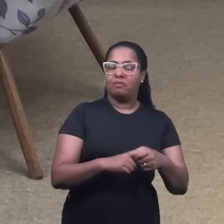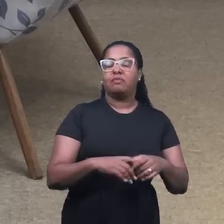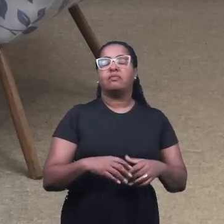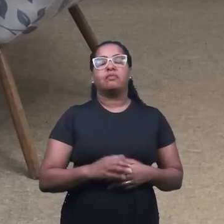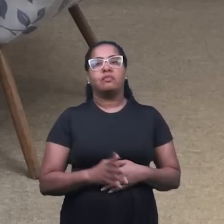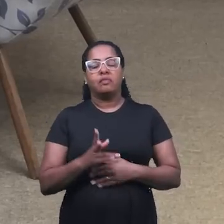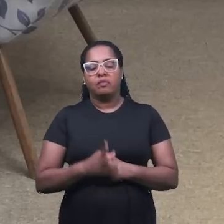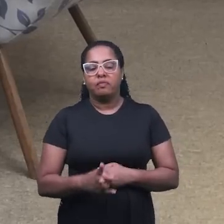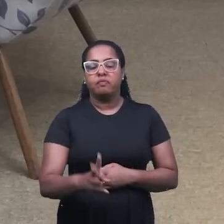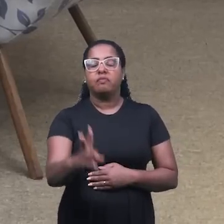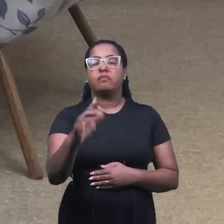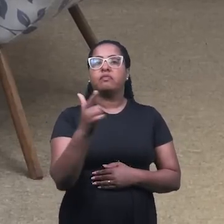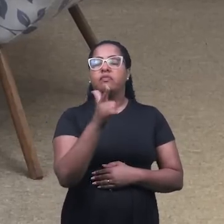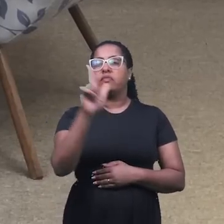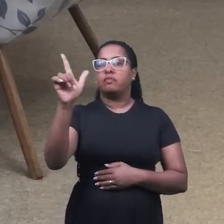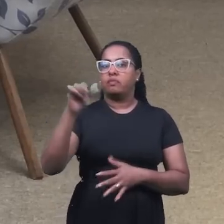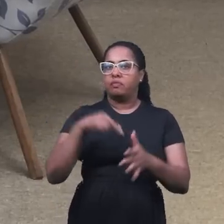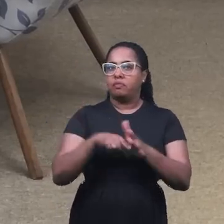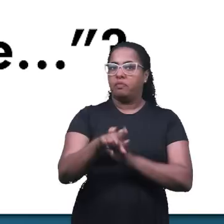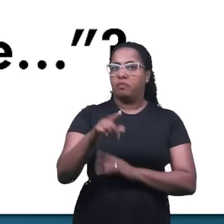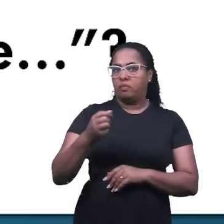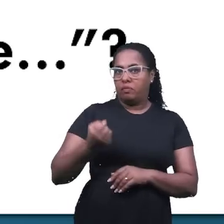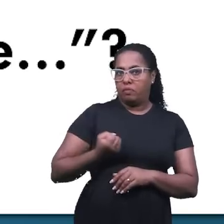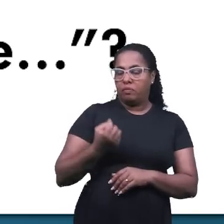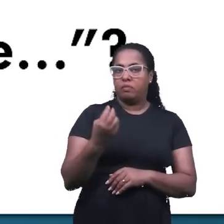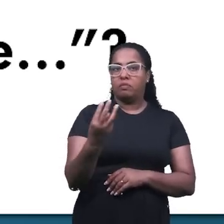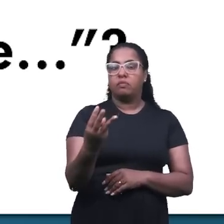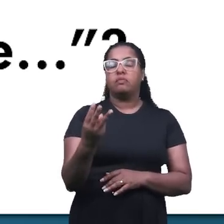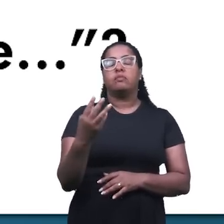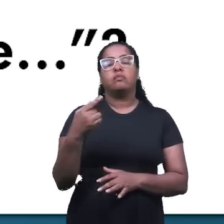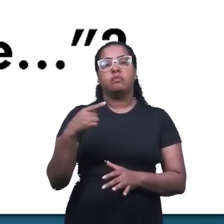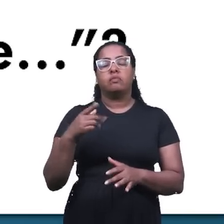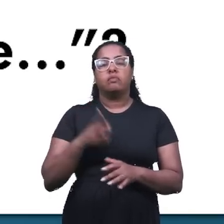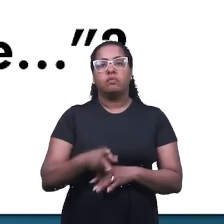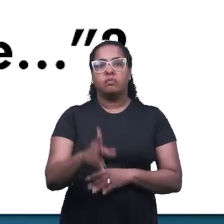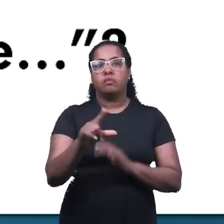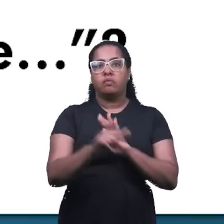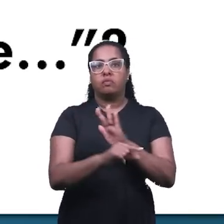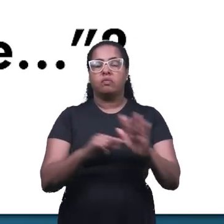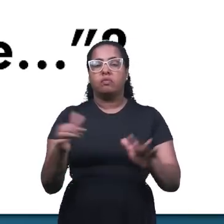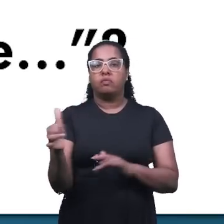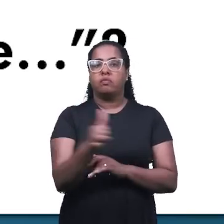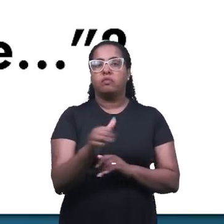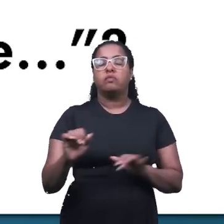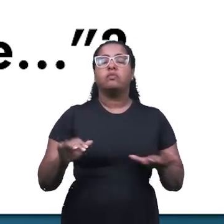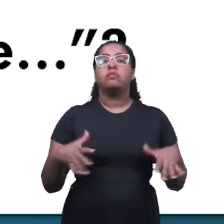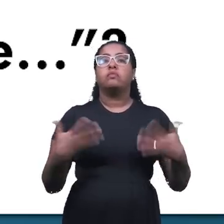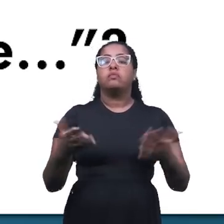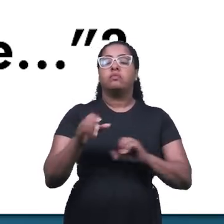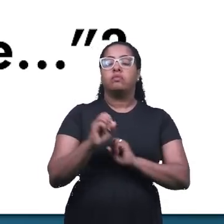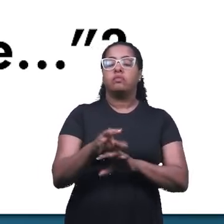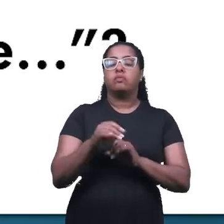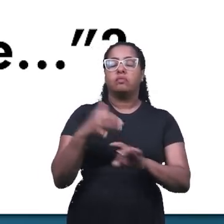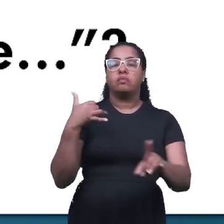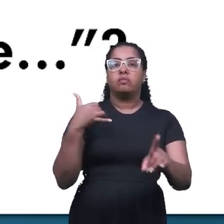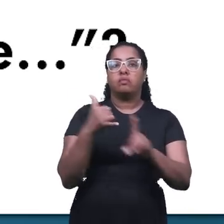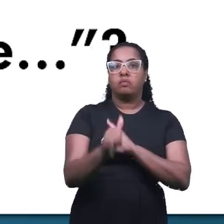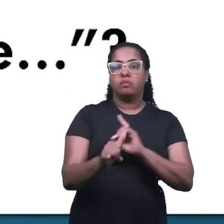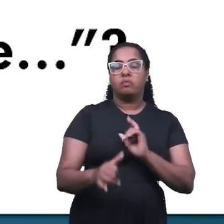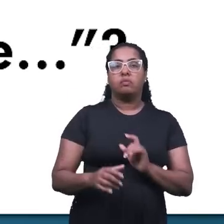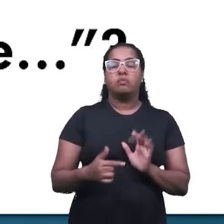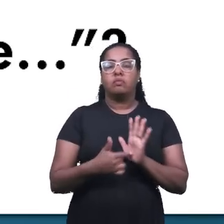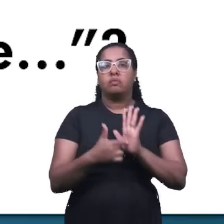seguindo então a nossa próxima pergunta, de número 3. Continuando no verso 11, qual a aplicação profética da